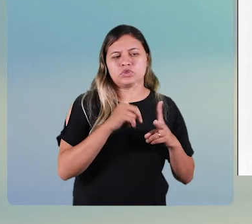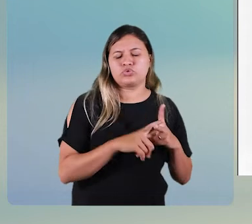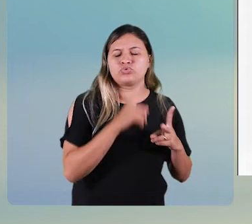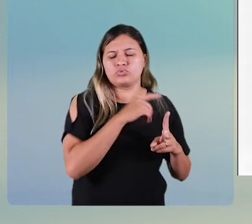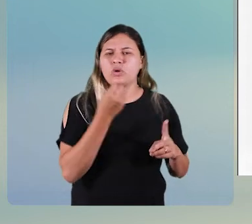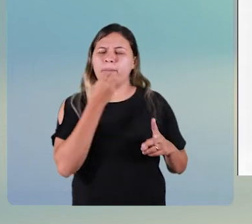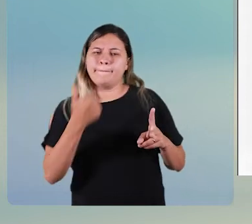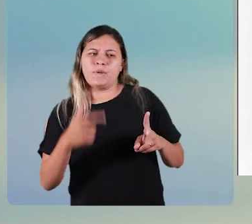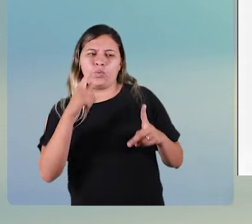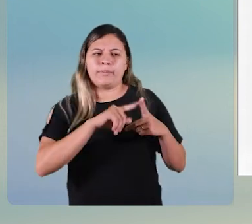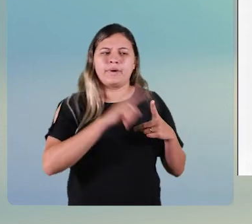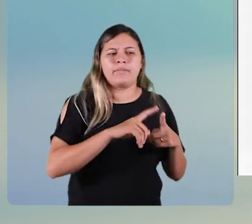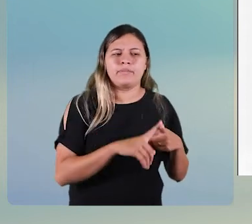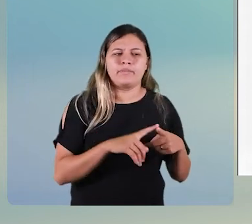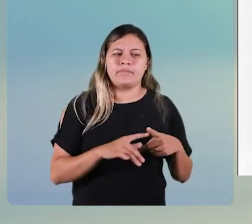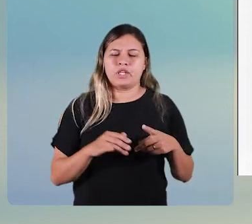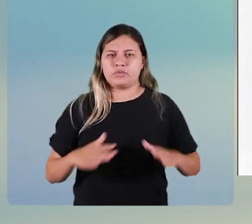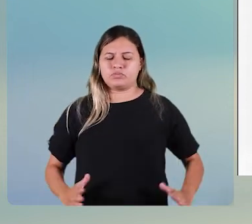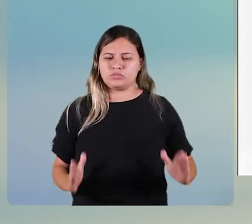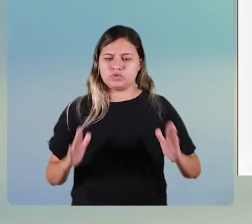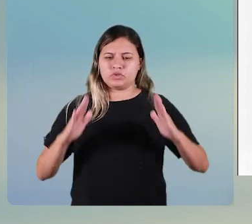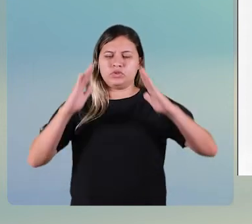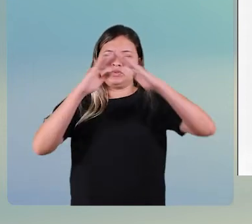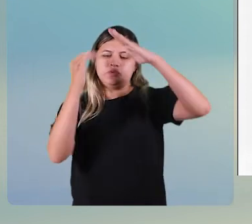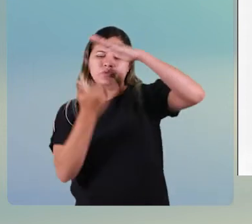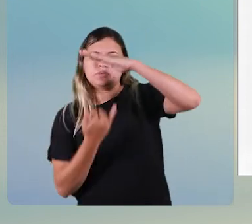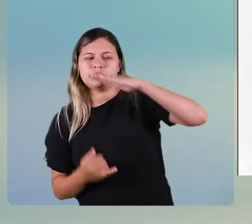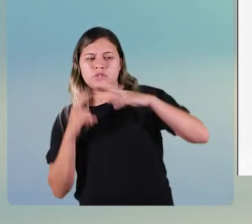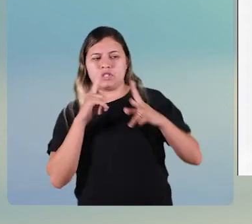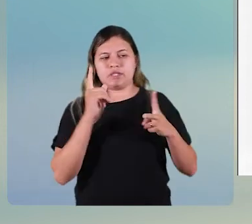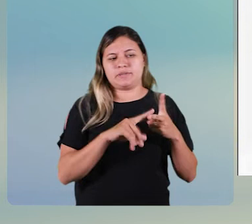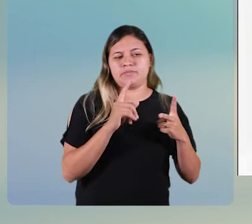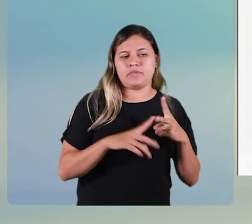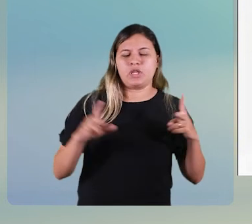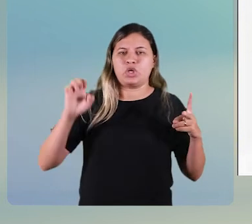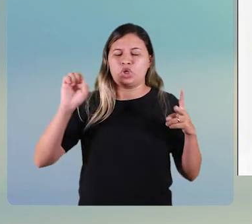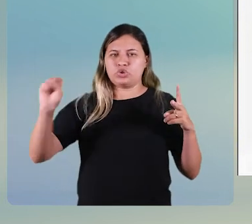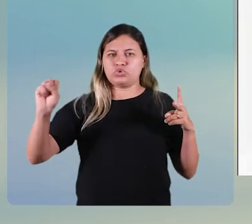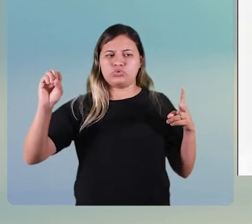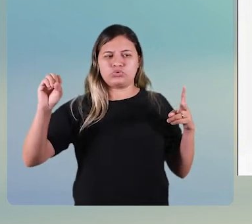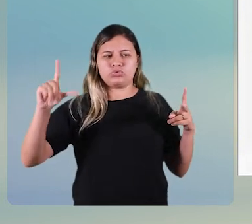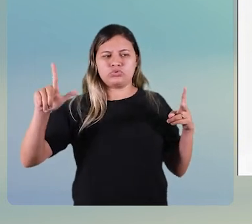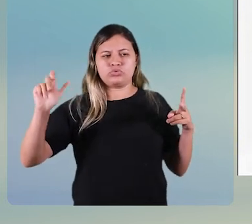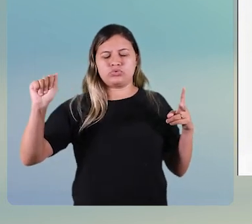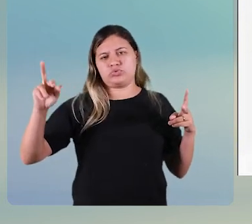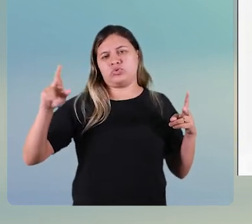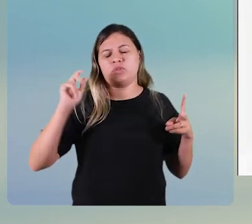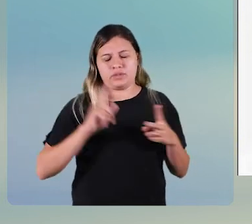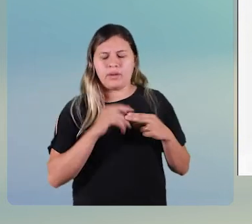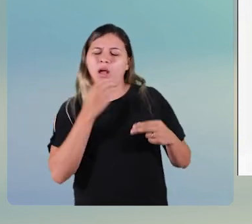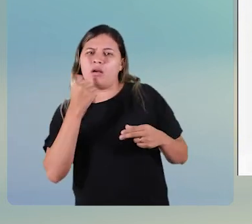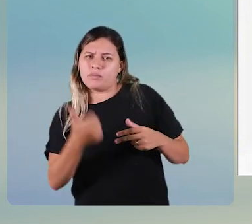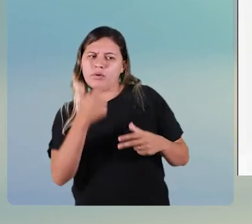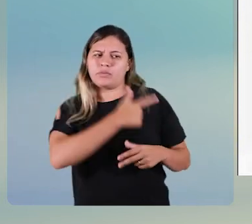meio, certo? E nem tem como liberar carbono, por quê? Porque não tem carbono envolvido na desintegração do átomo